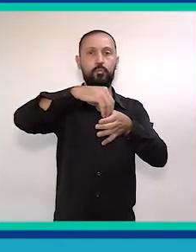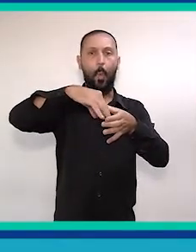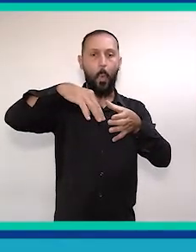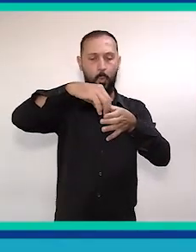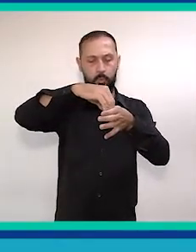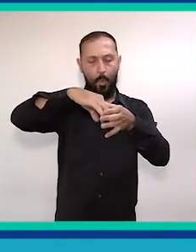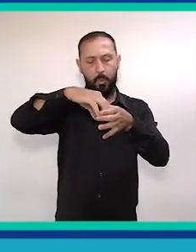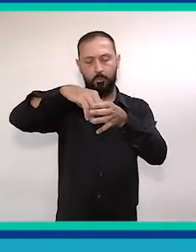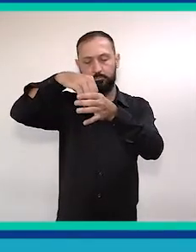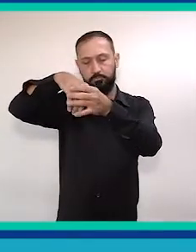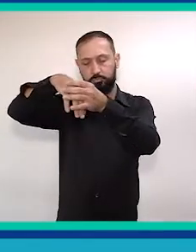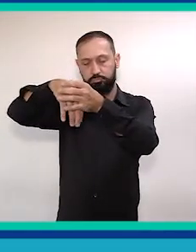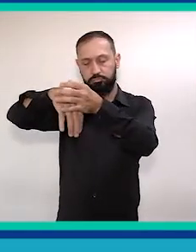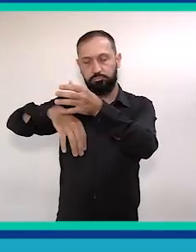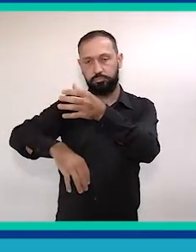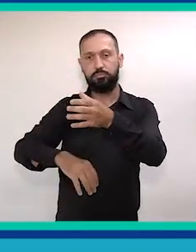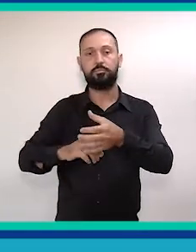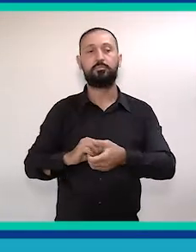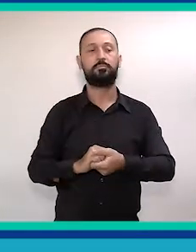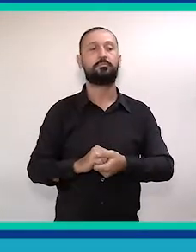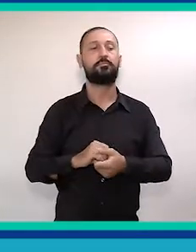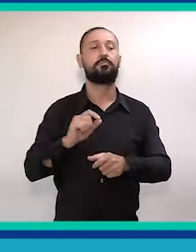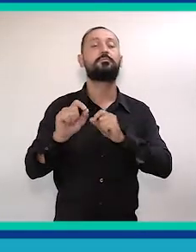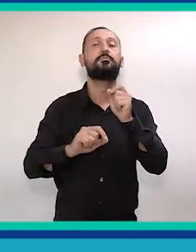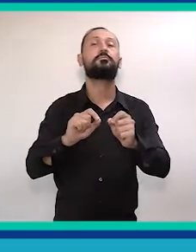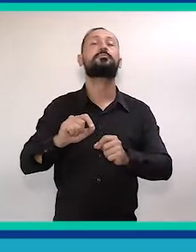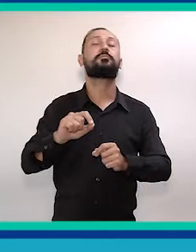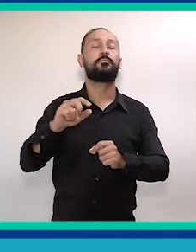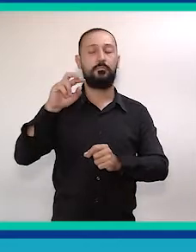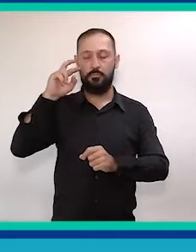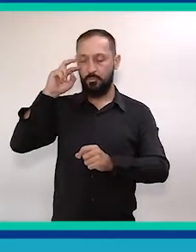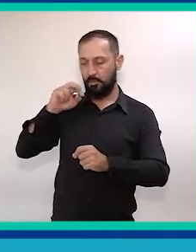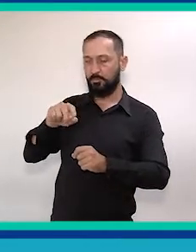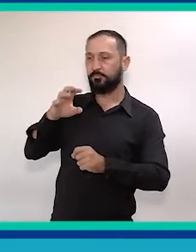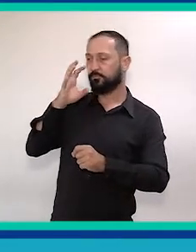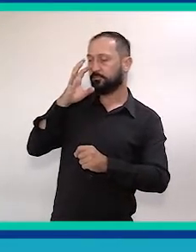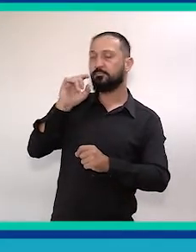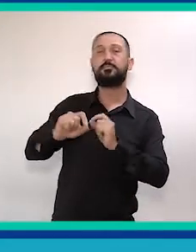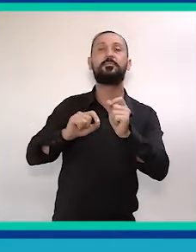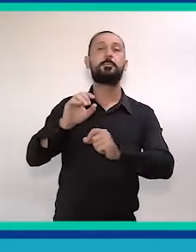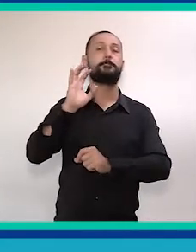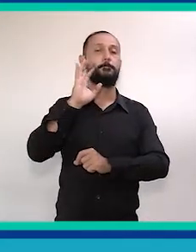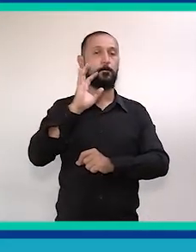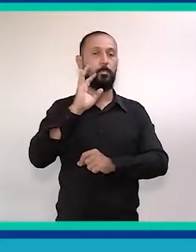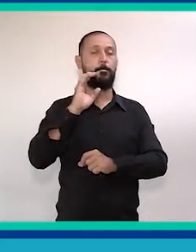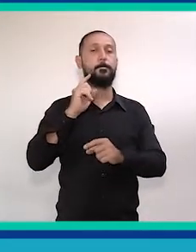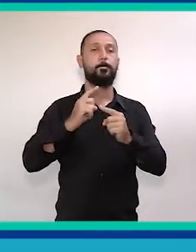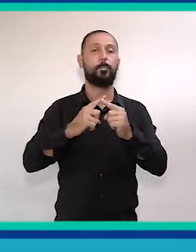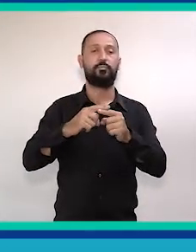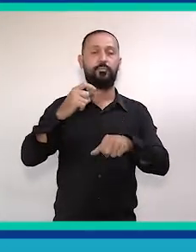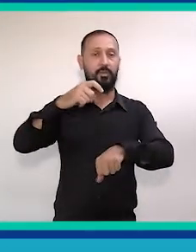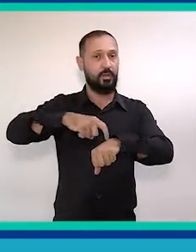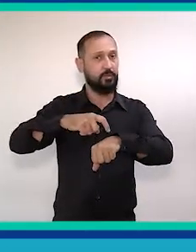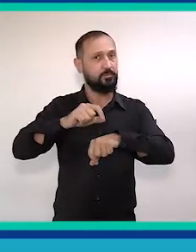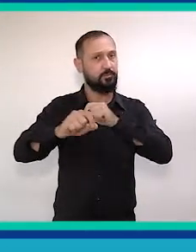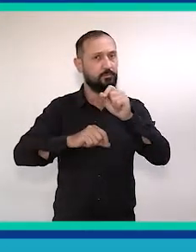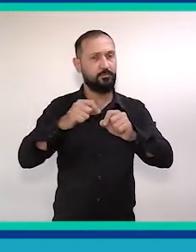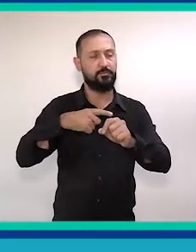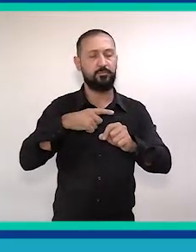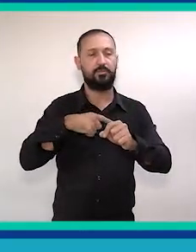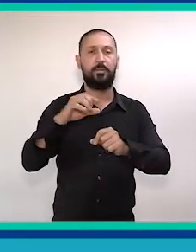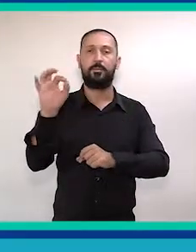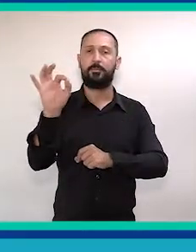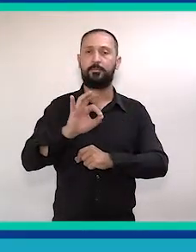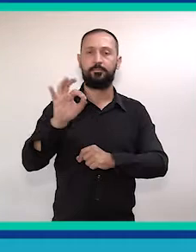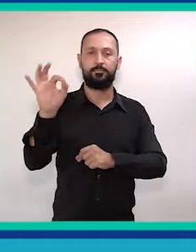adiciona na resina para conseguir remover a nossa amostra. Mas o que é legal disso aqui? No momento que eu